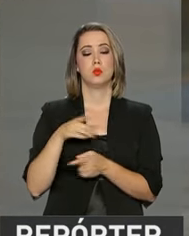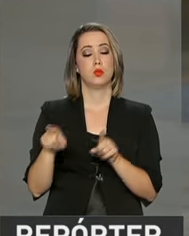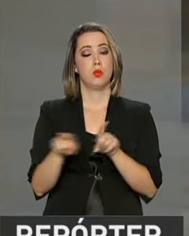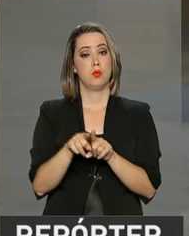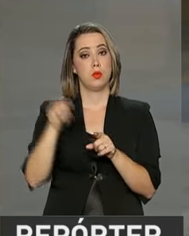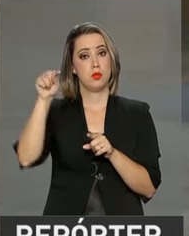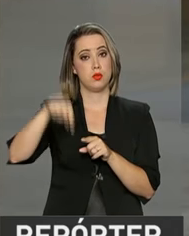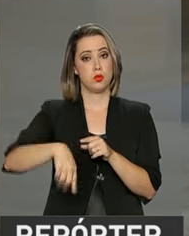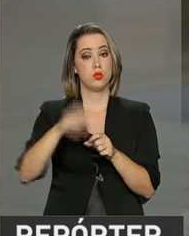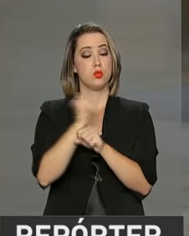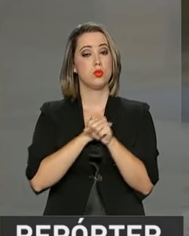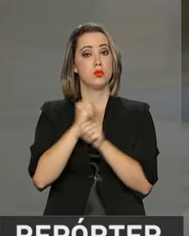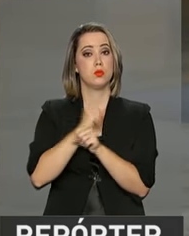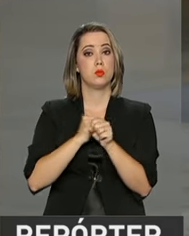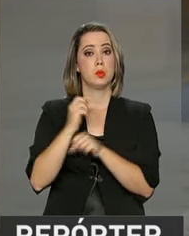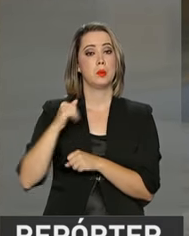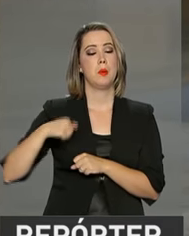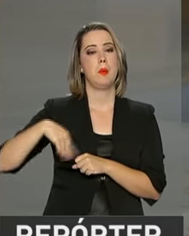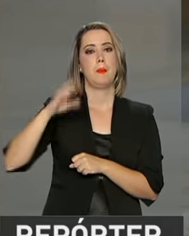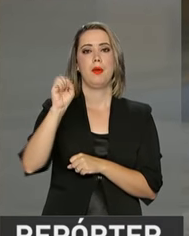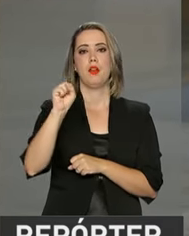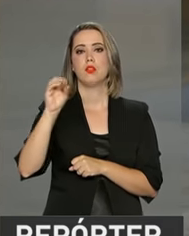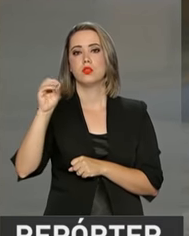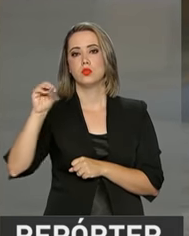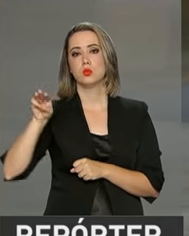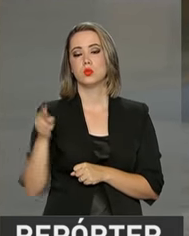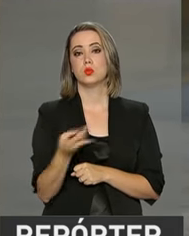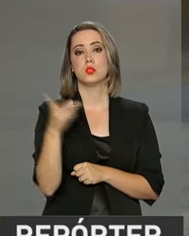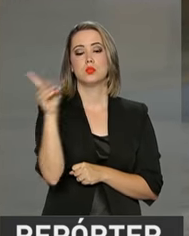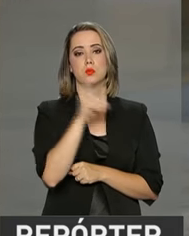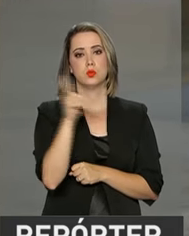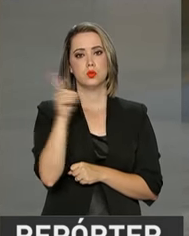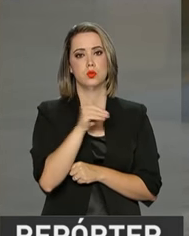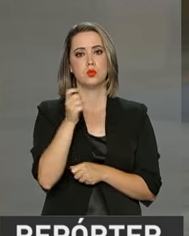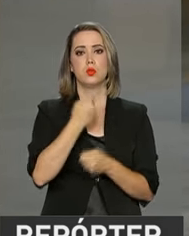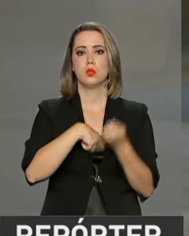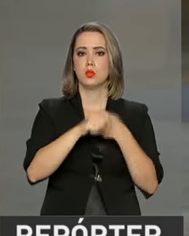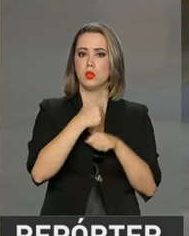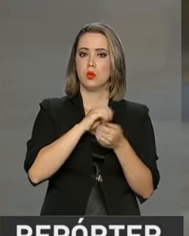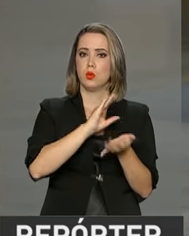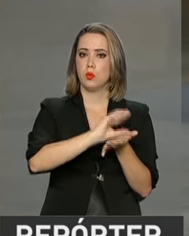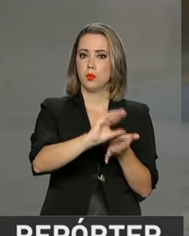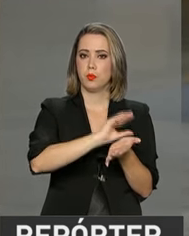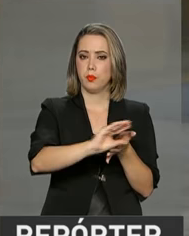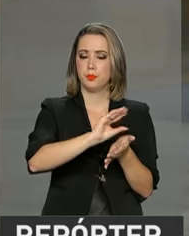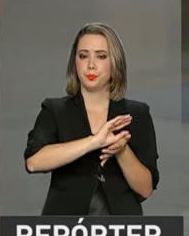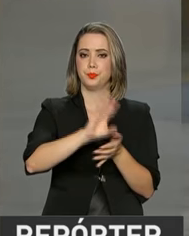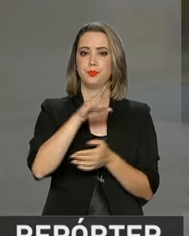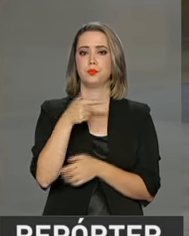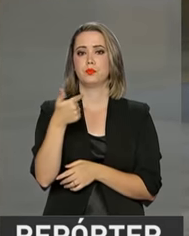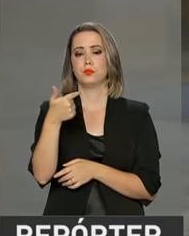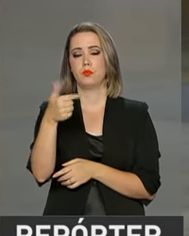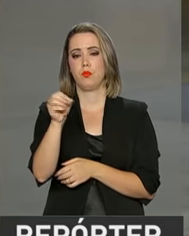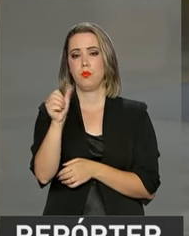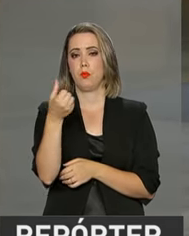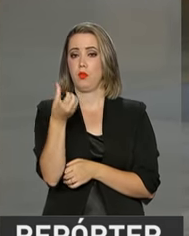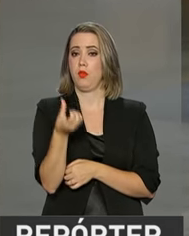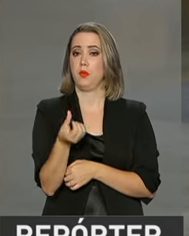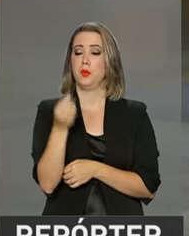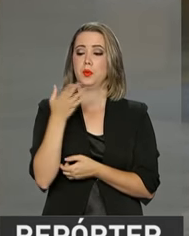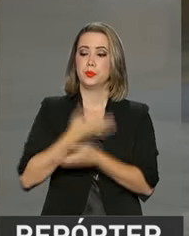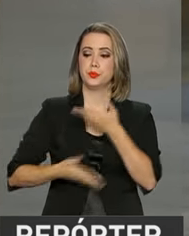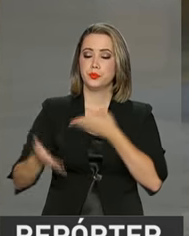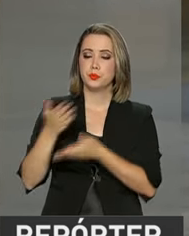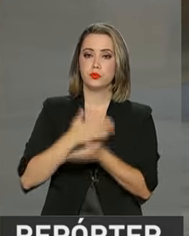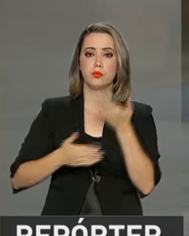espanha injetou mais de 800 milhões de dólares na economia brasileira em 2016 as trocas comerciais